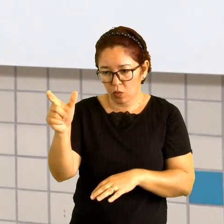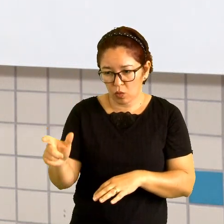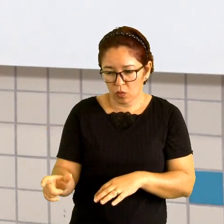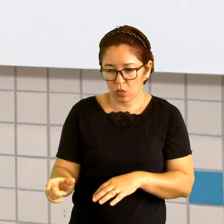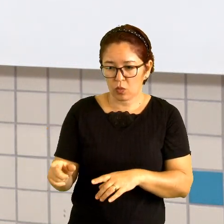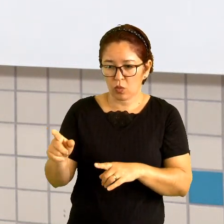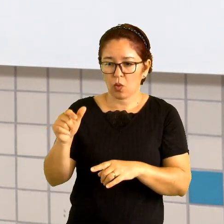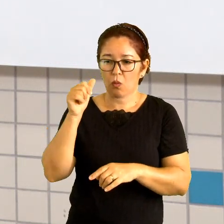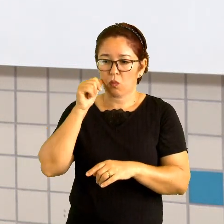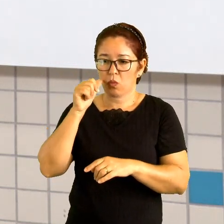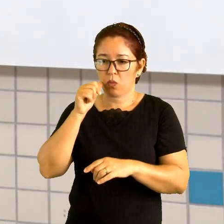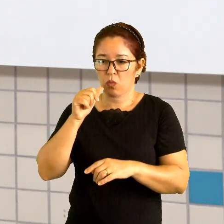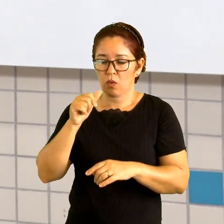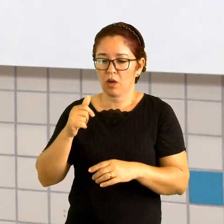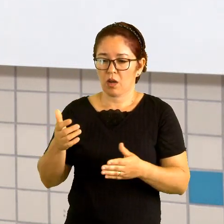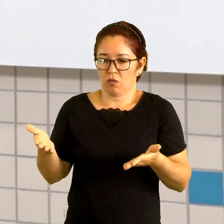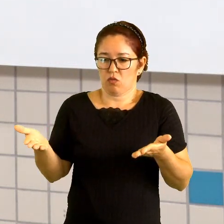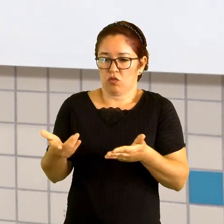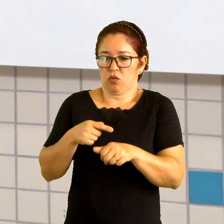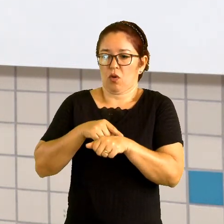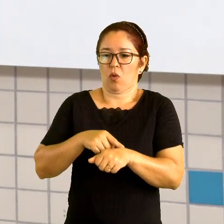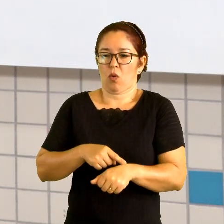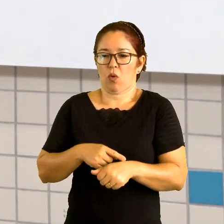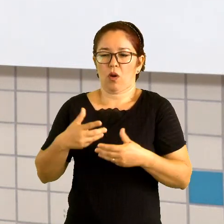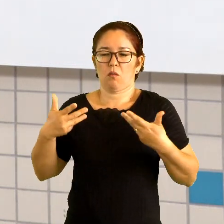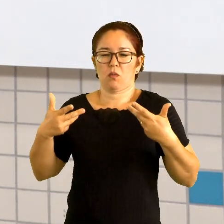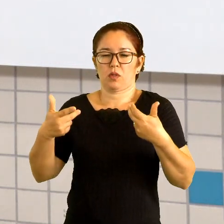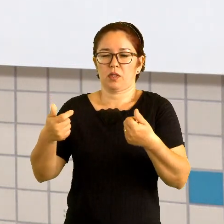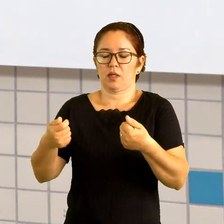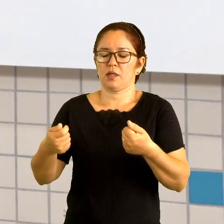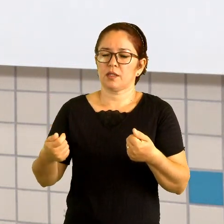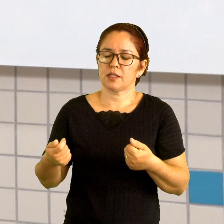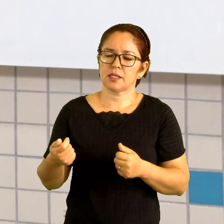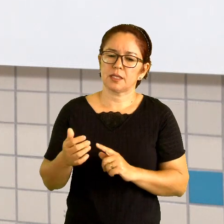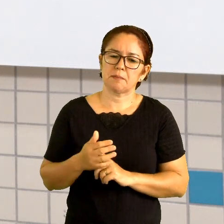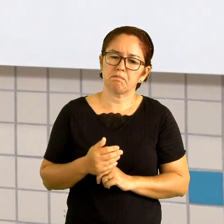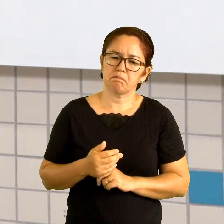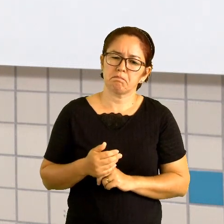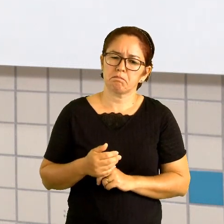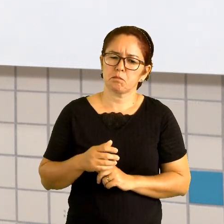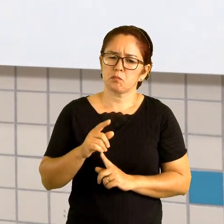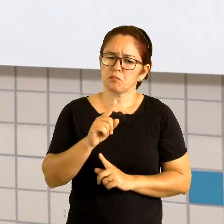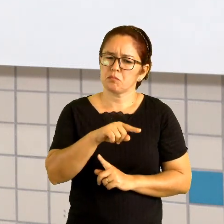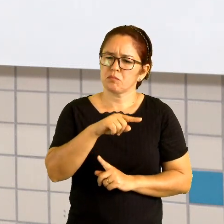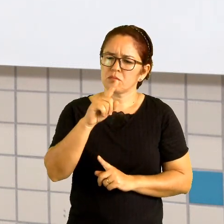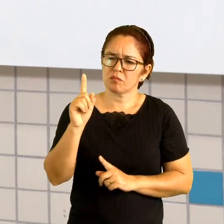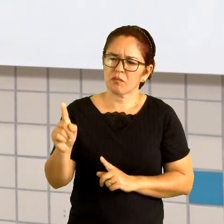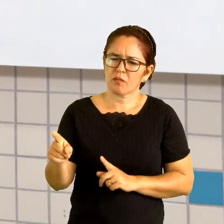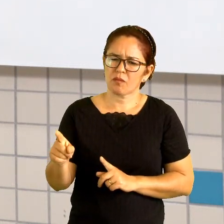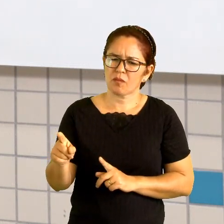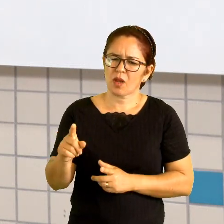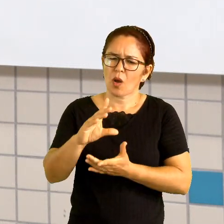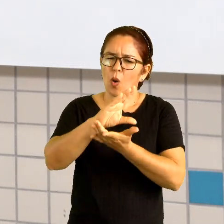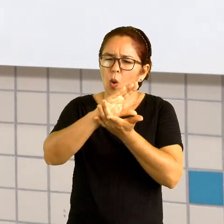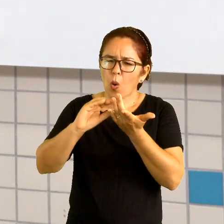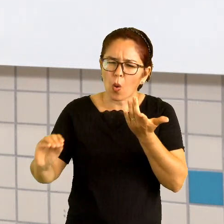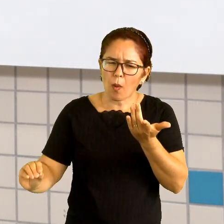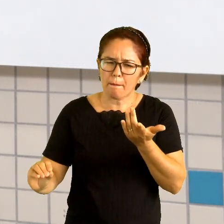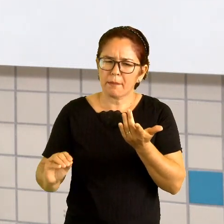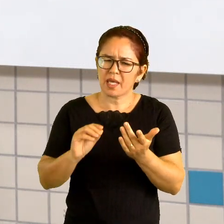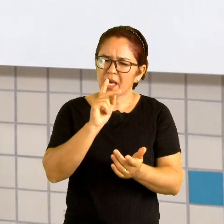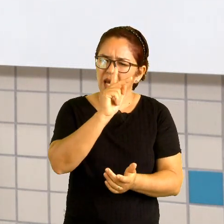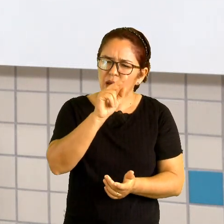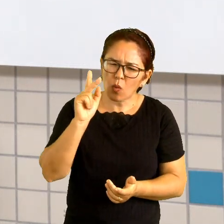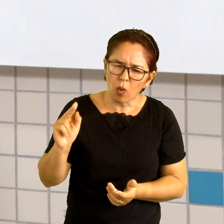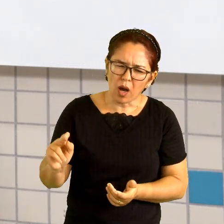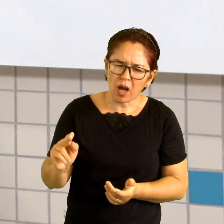ele seria. Se esse texto agora ele é uma paródia, se ele é uma paráfrase ou se ele é uma